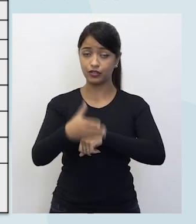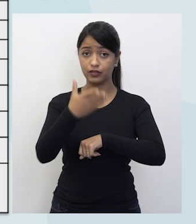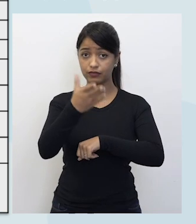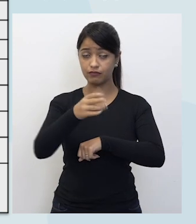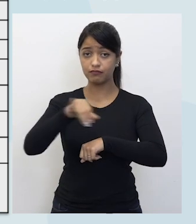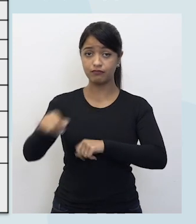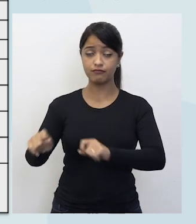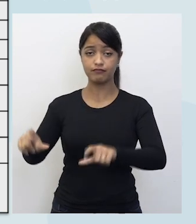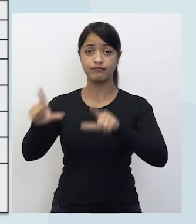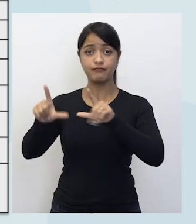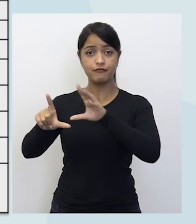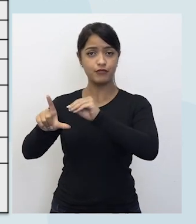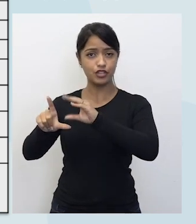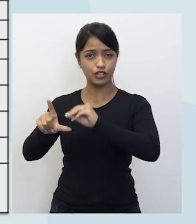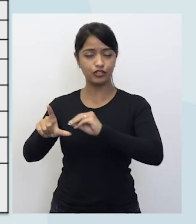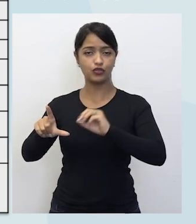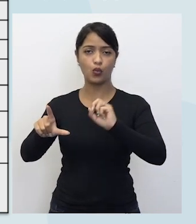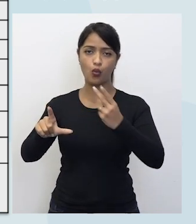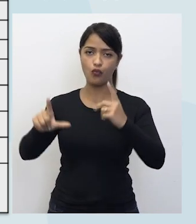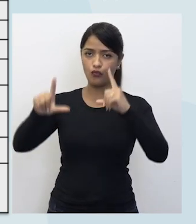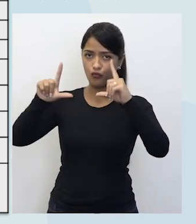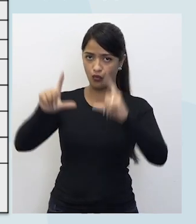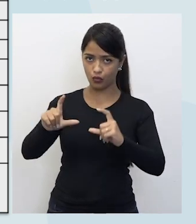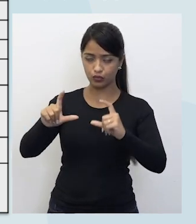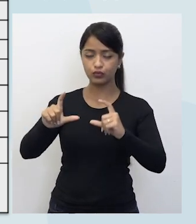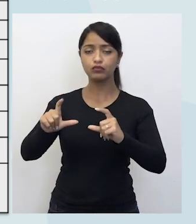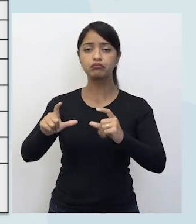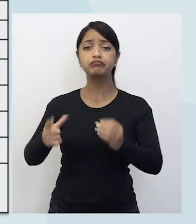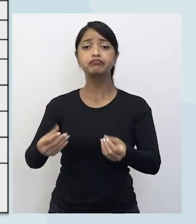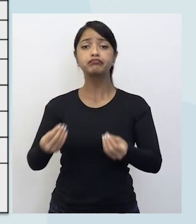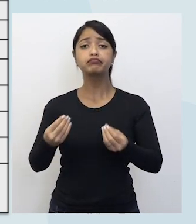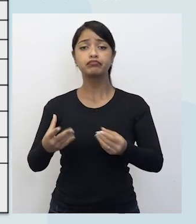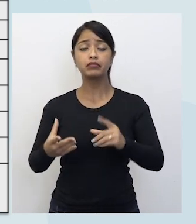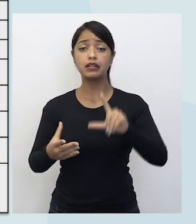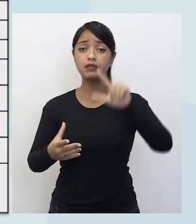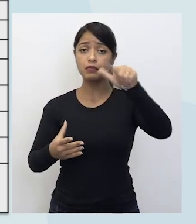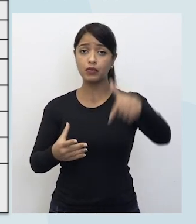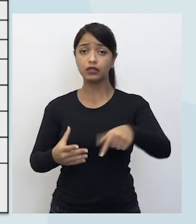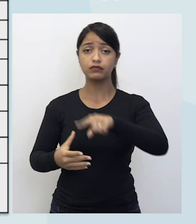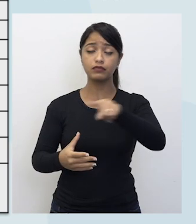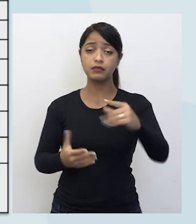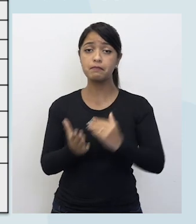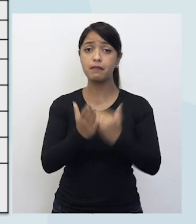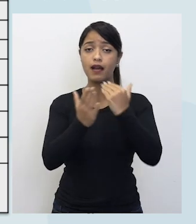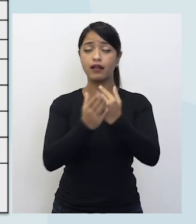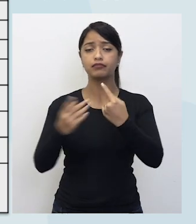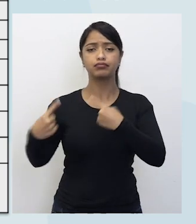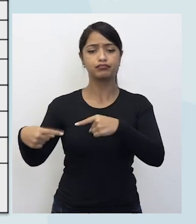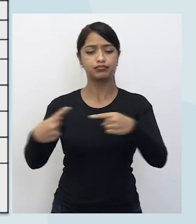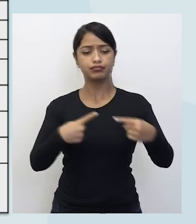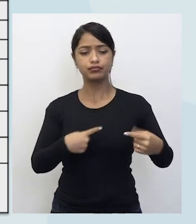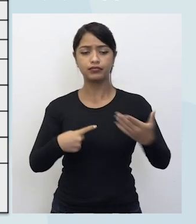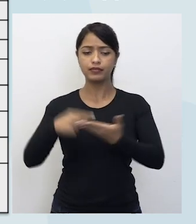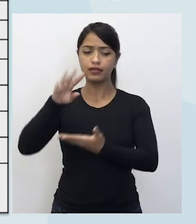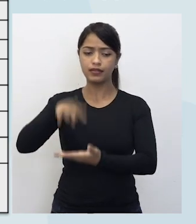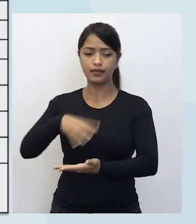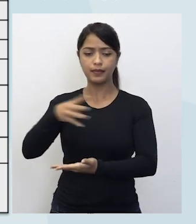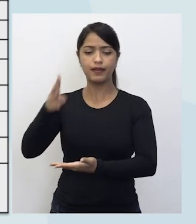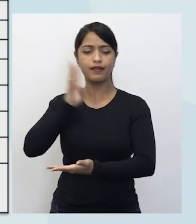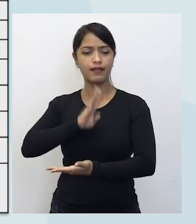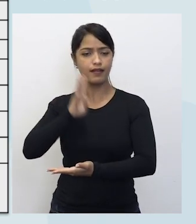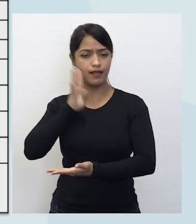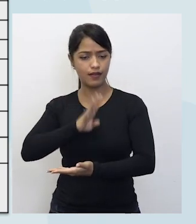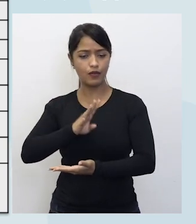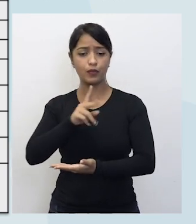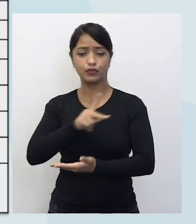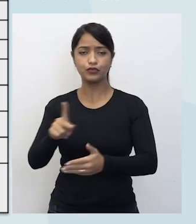tire print, fotografe, até para que vocês possam discutir essa tabela, que é uma tabela muito legal, junto aos seus